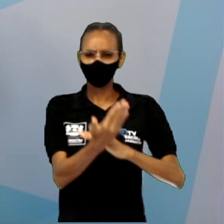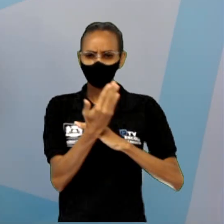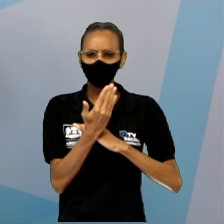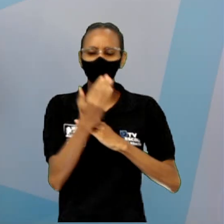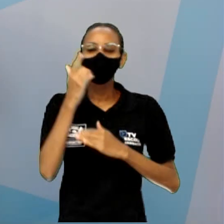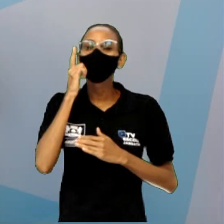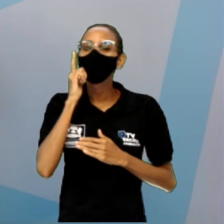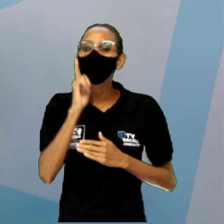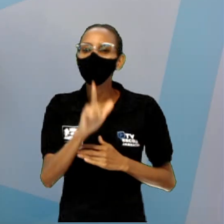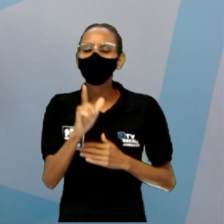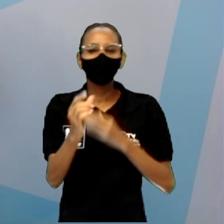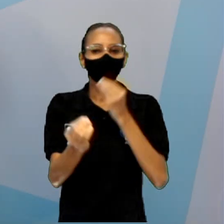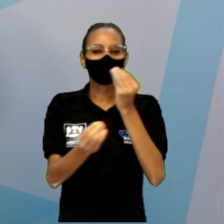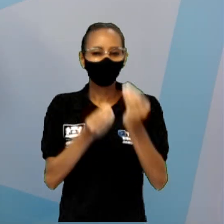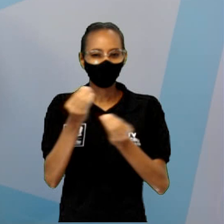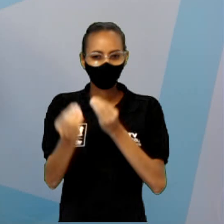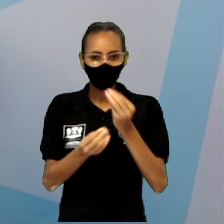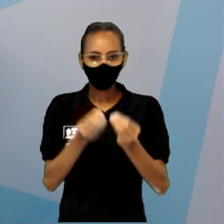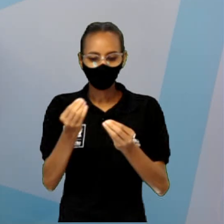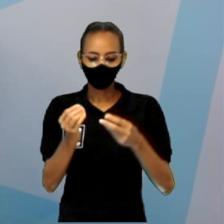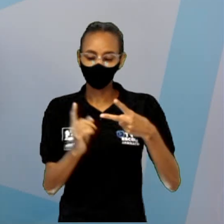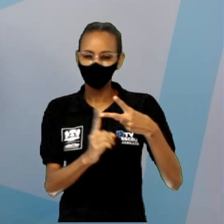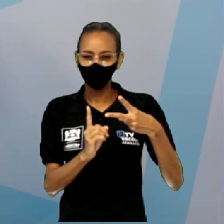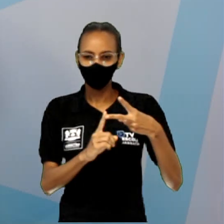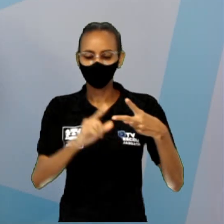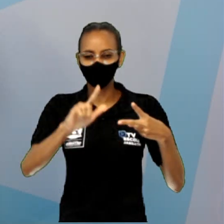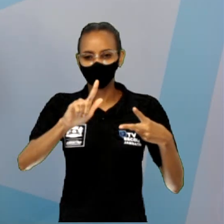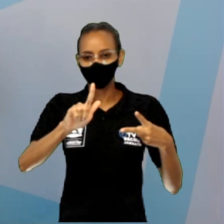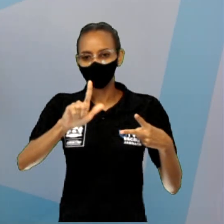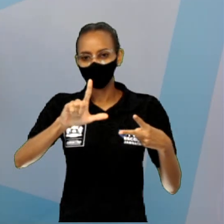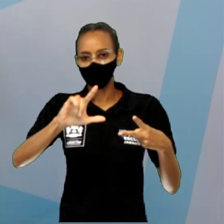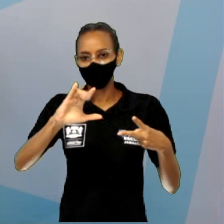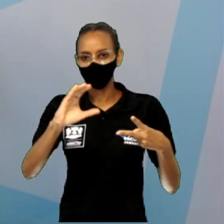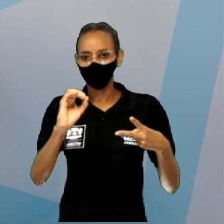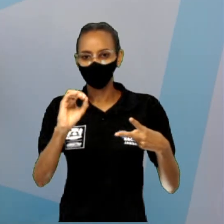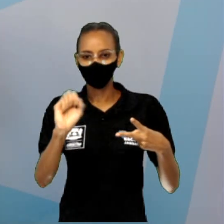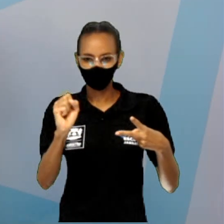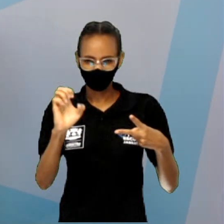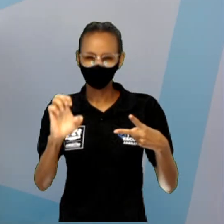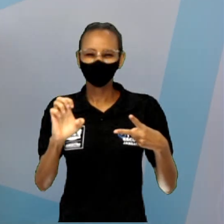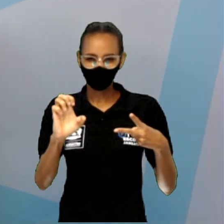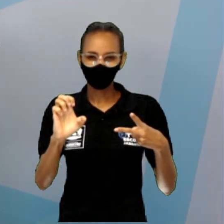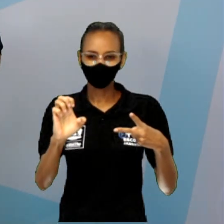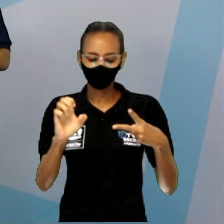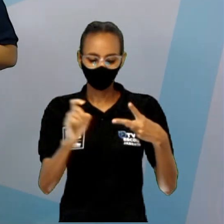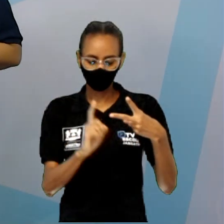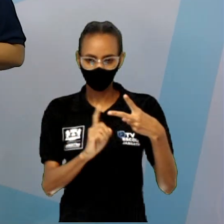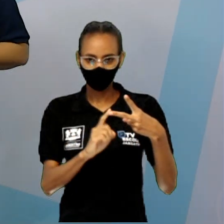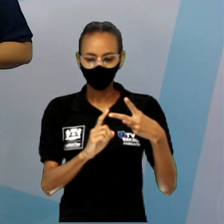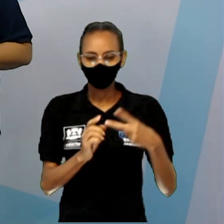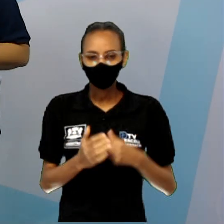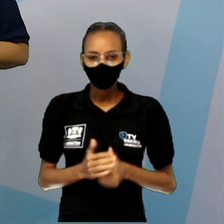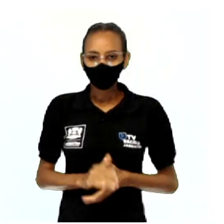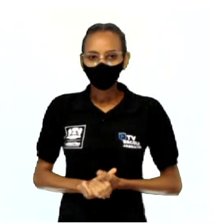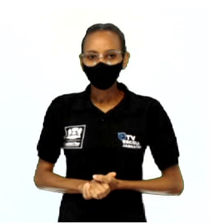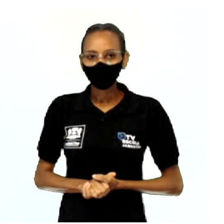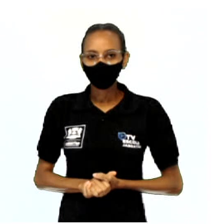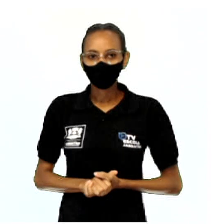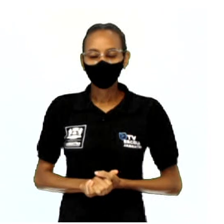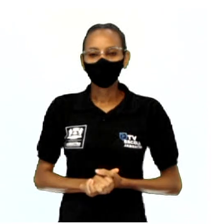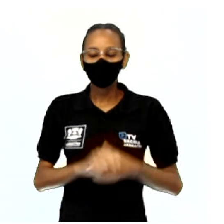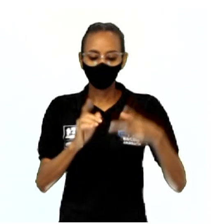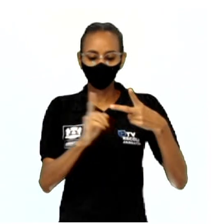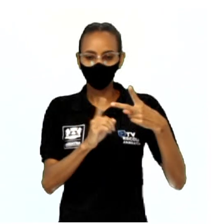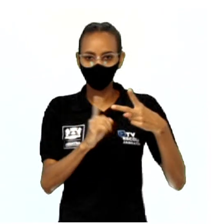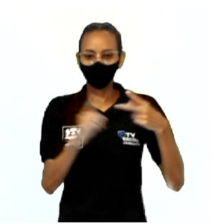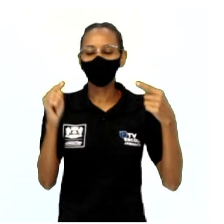desse tipo de exercício é a glicose, ok? Aqui na imagem nós vemos dois